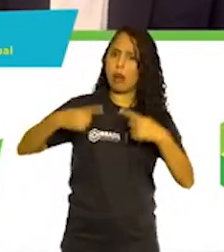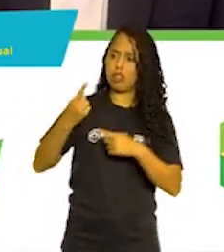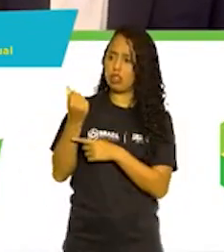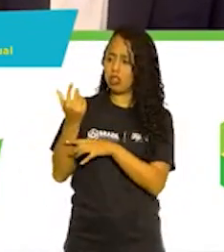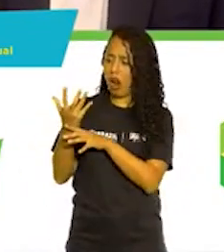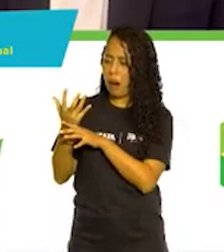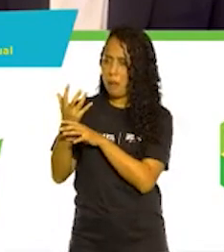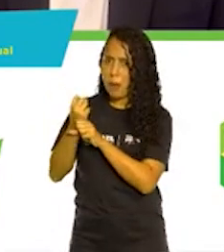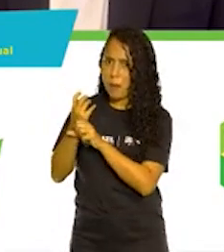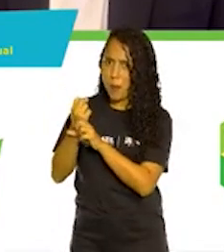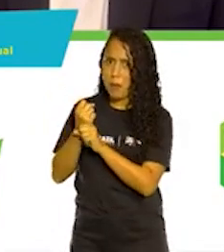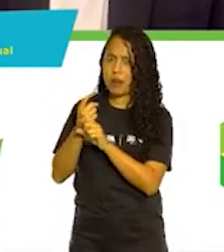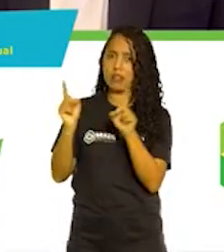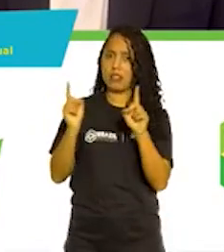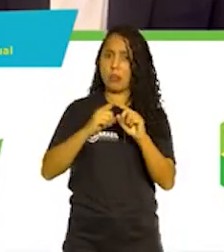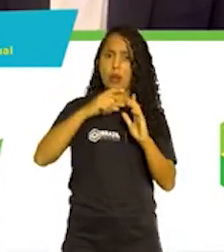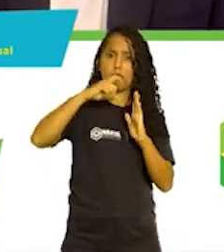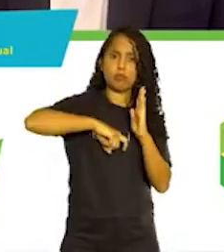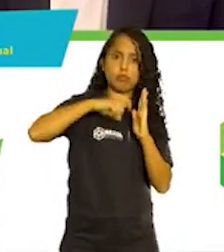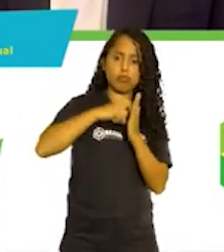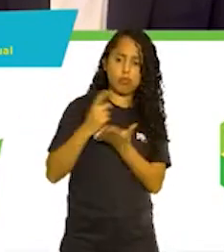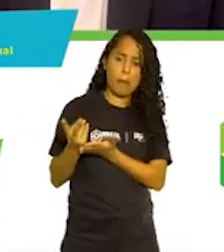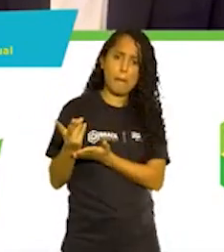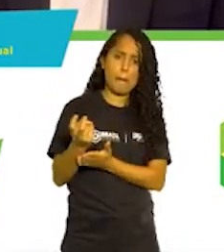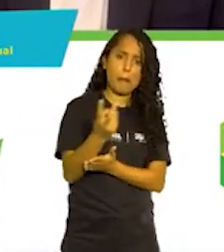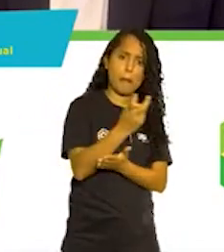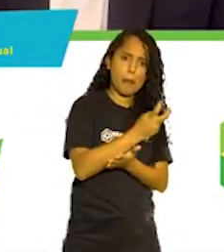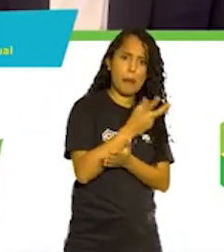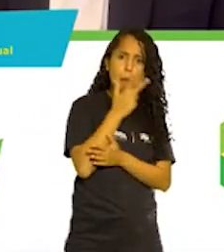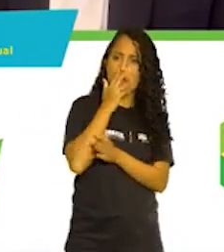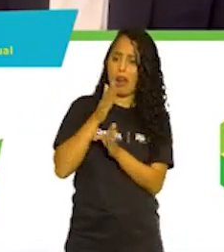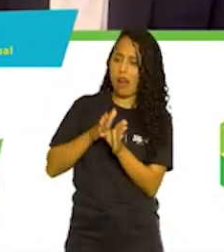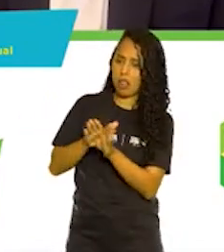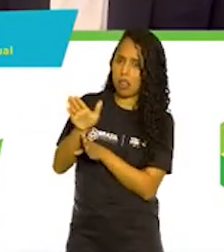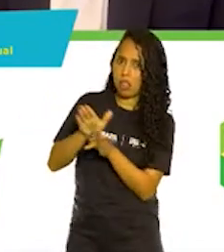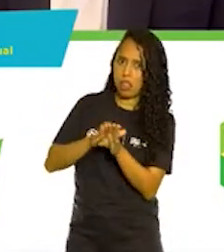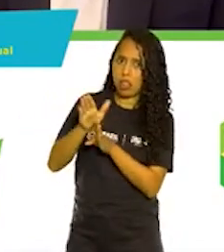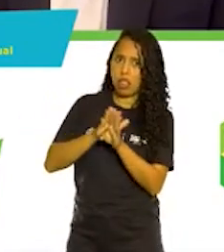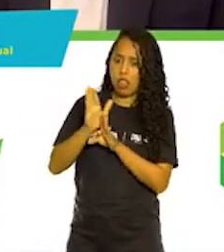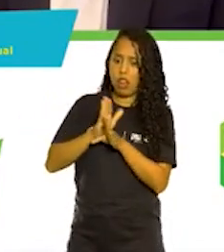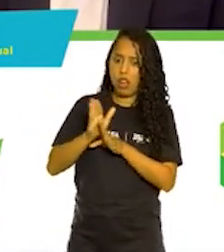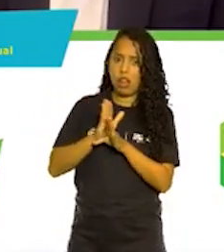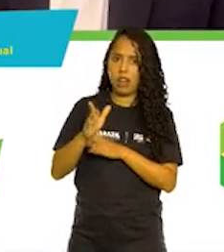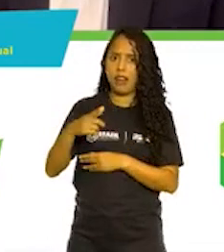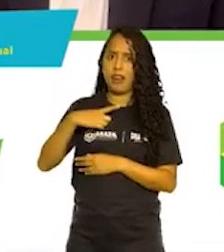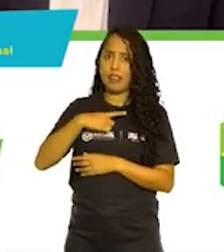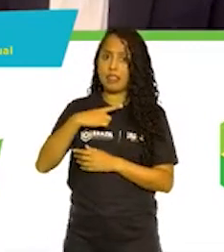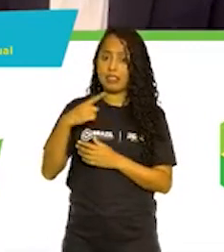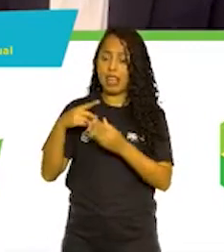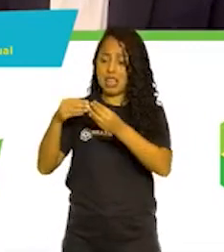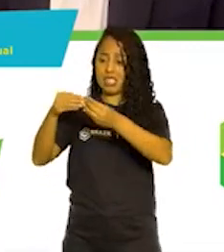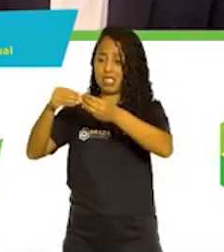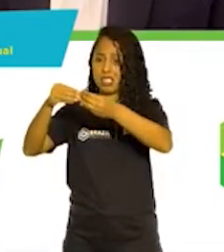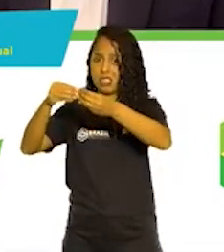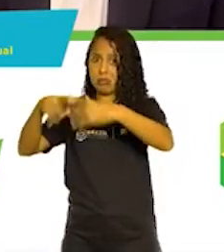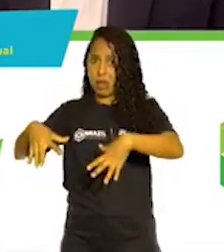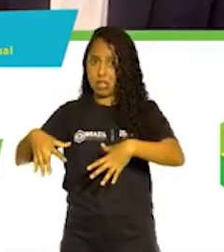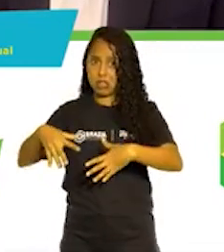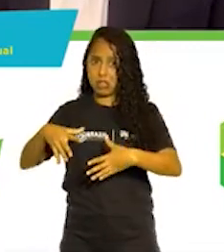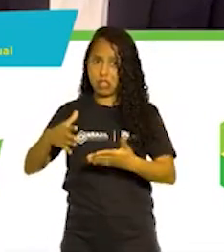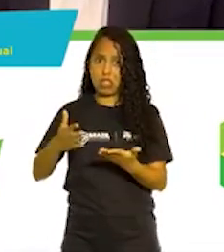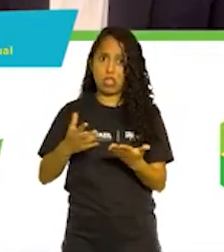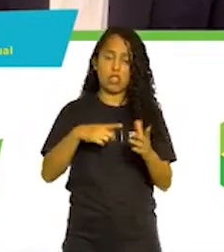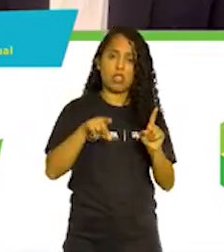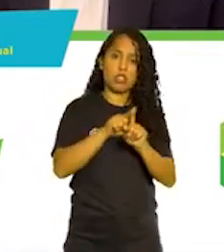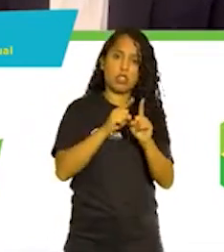orçamentário, ele está muito, vou repetir de novo, orientado nesse encontro de despesas e receitas. Então,